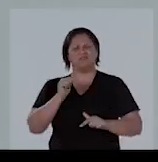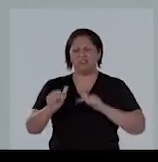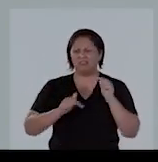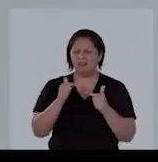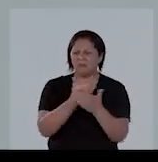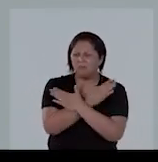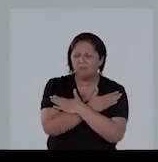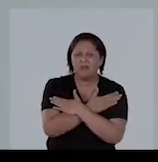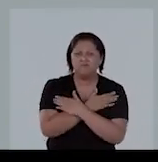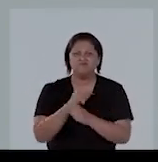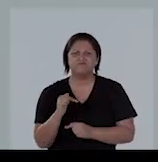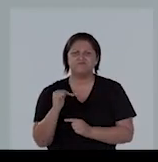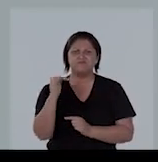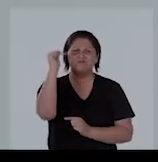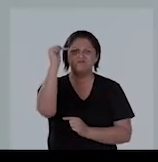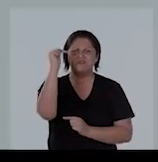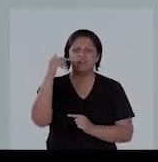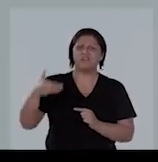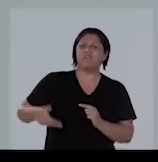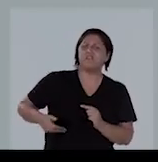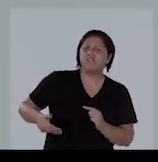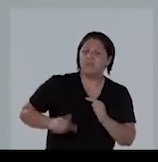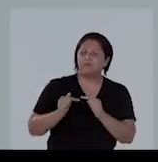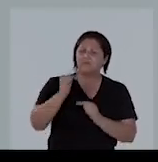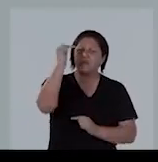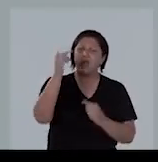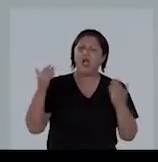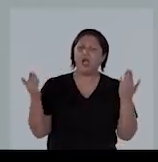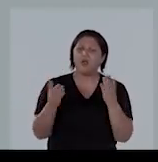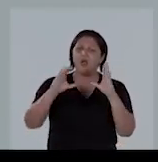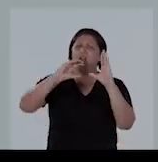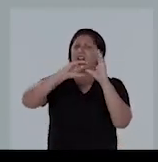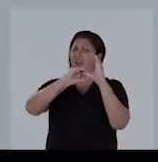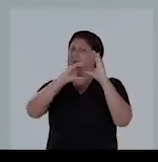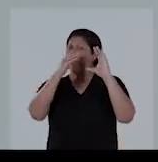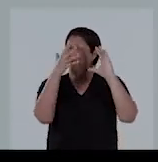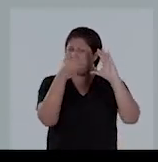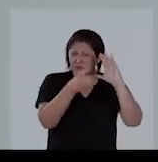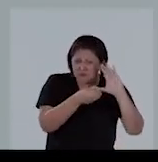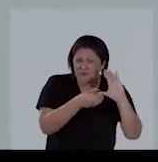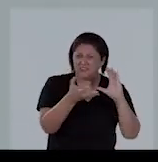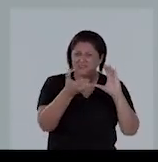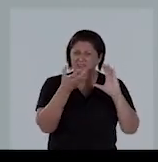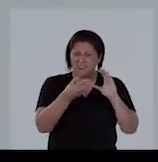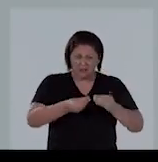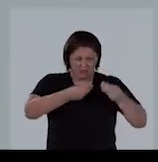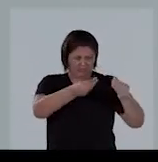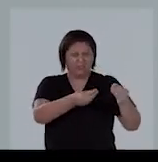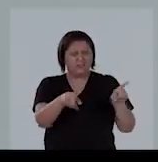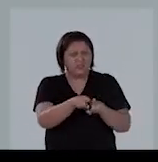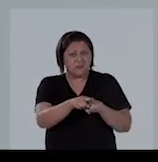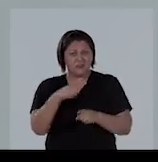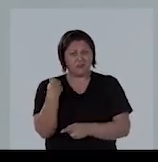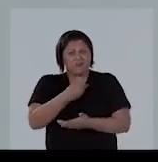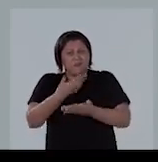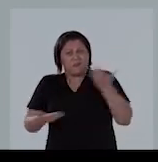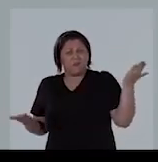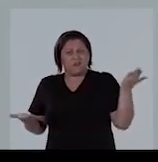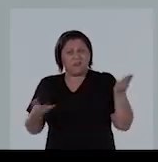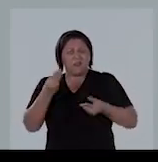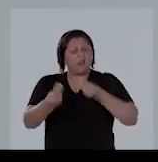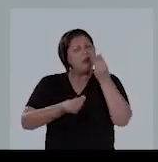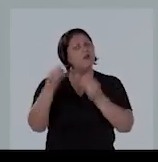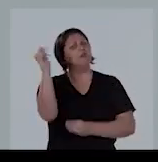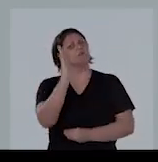desemprego aumentou o brasil voltou a uma para fome e ele já quer entregar a amazônia e as nossas riquezas o